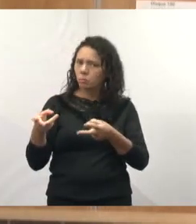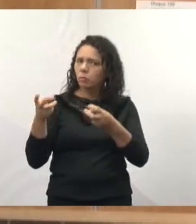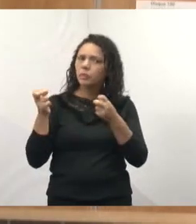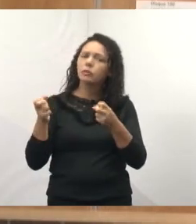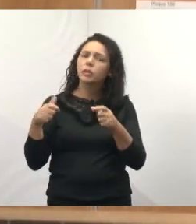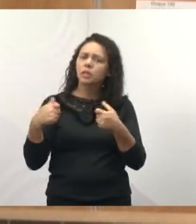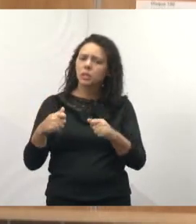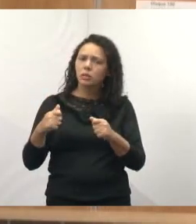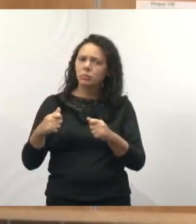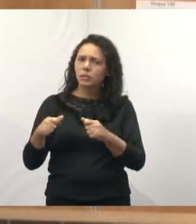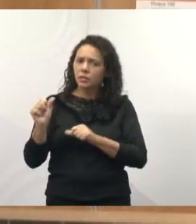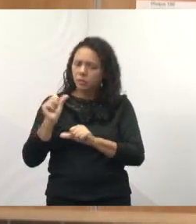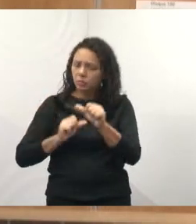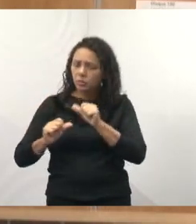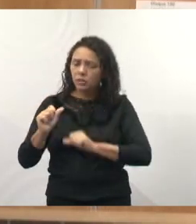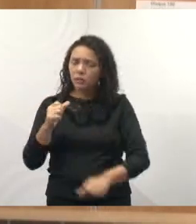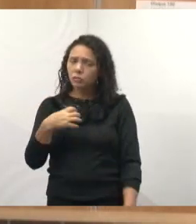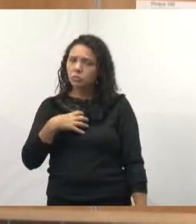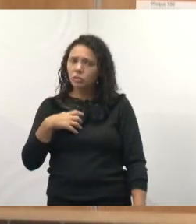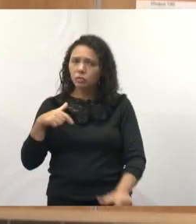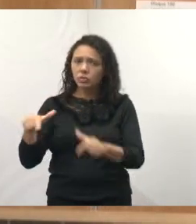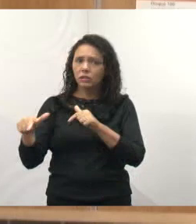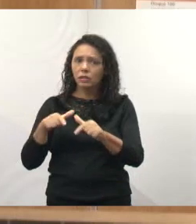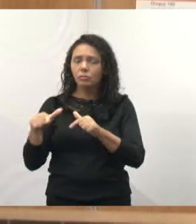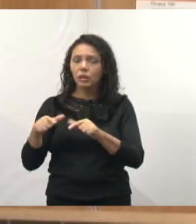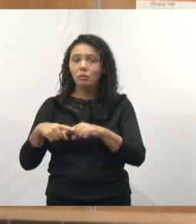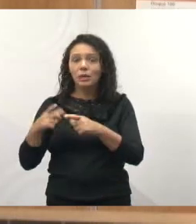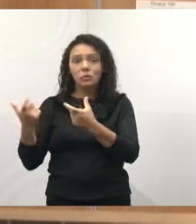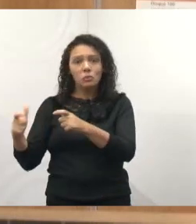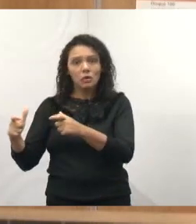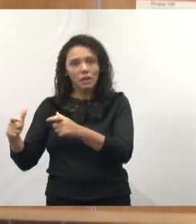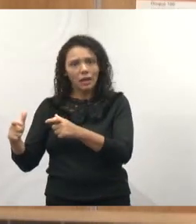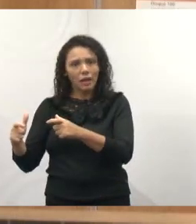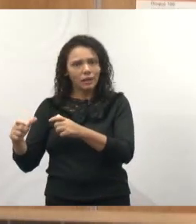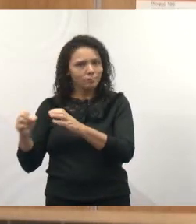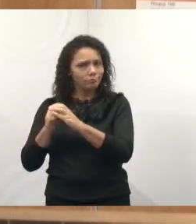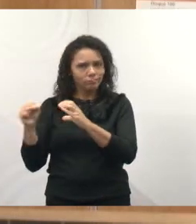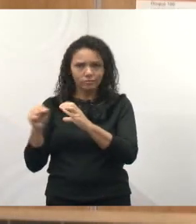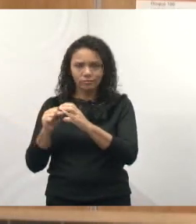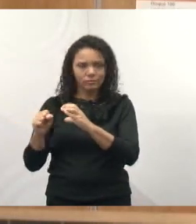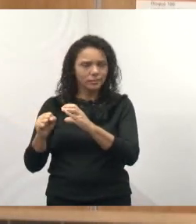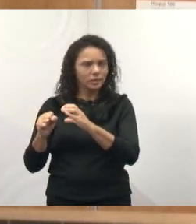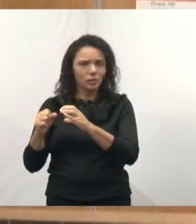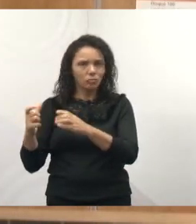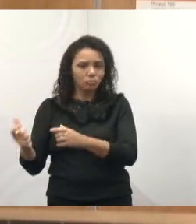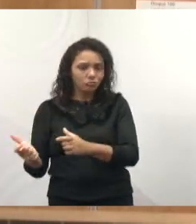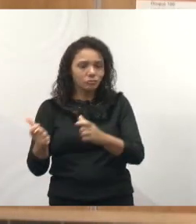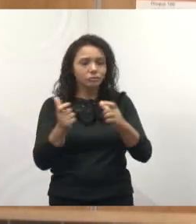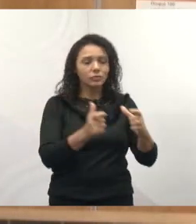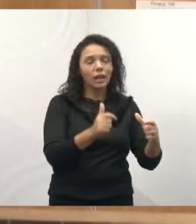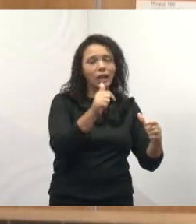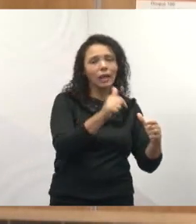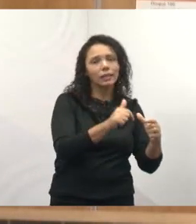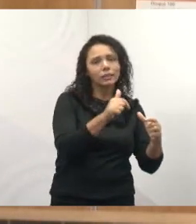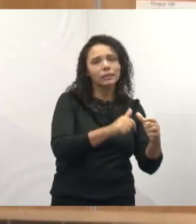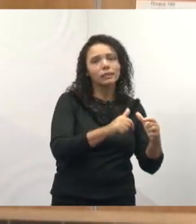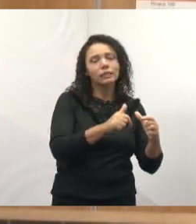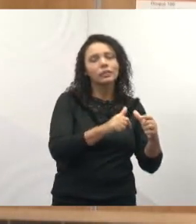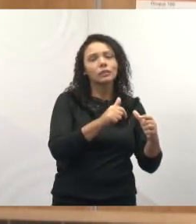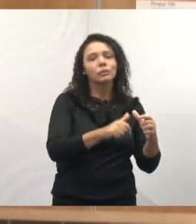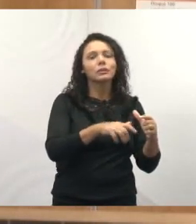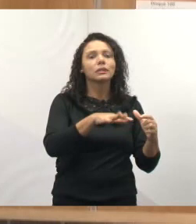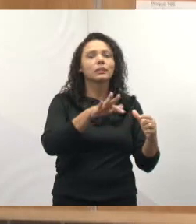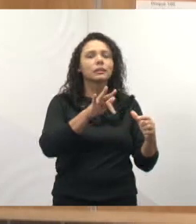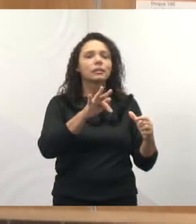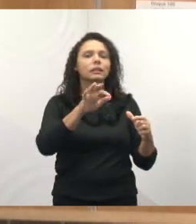numa forma diferente de trabalhar, hoje é o Dr. Telmo. Hoje ninguém fala mais da Santa Casa. Por quê? Porque ninguém vai falar muitas coisas